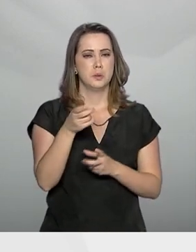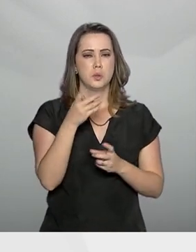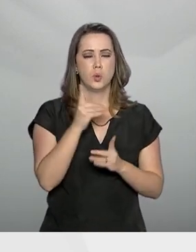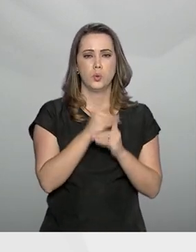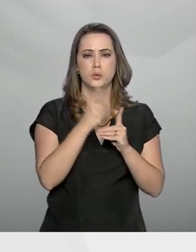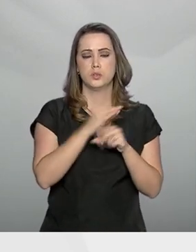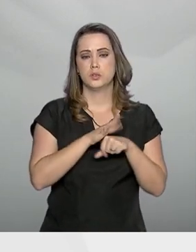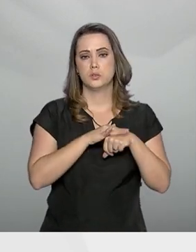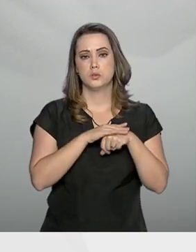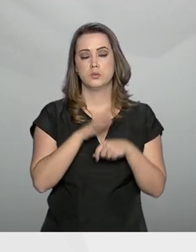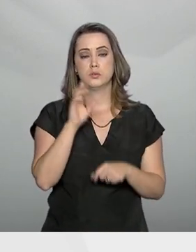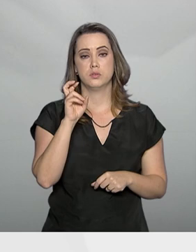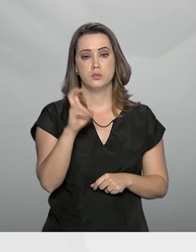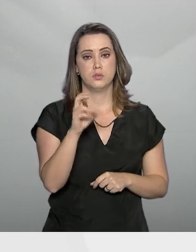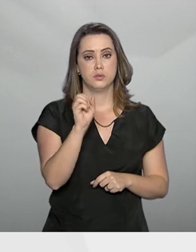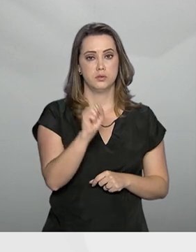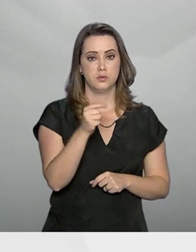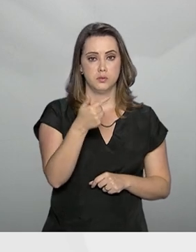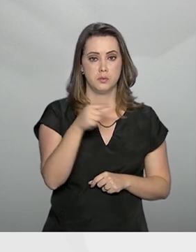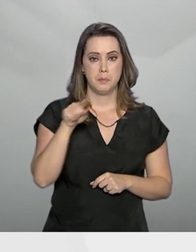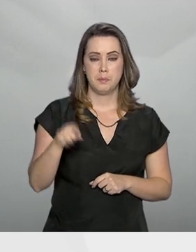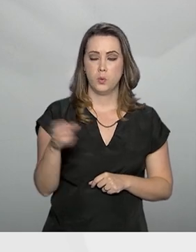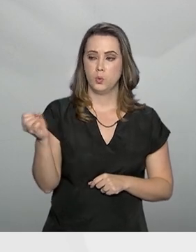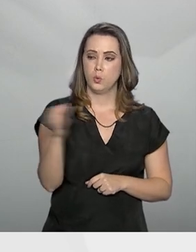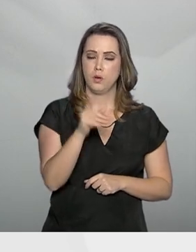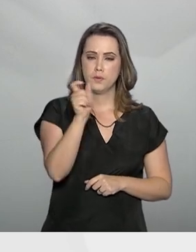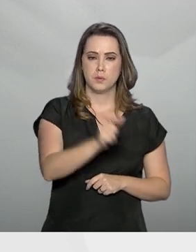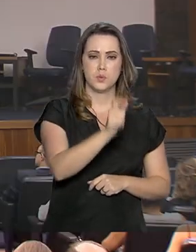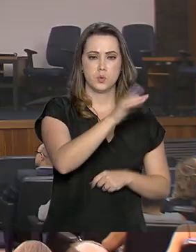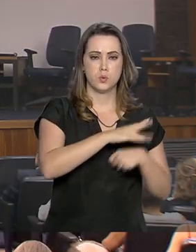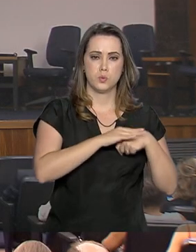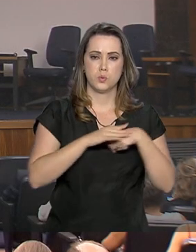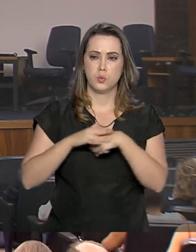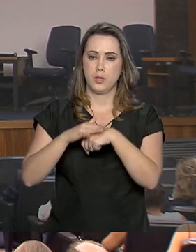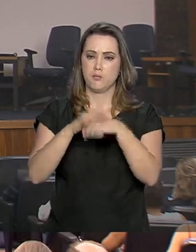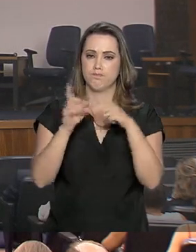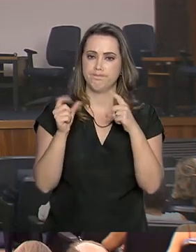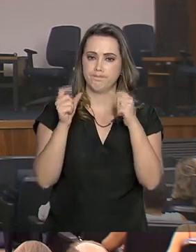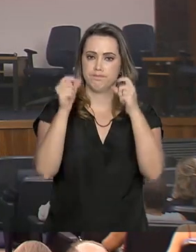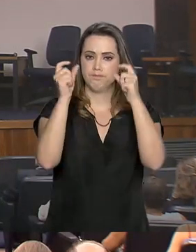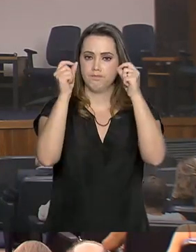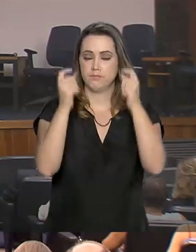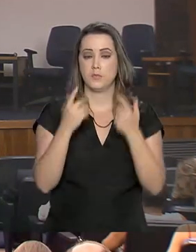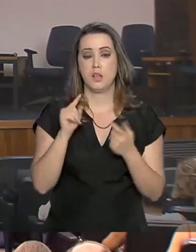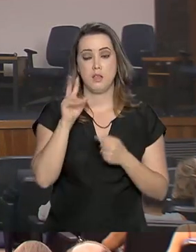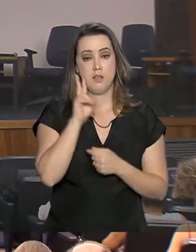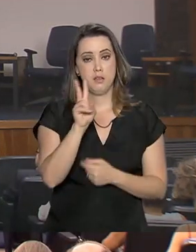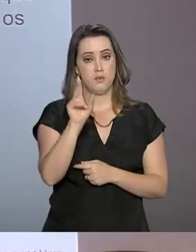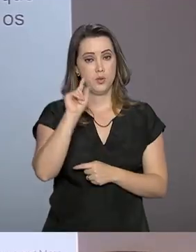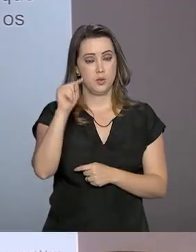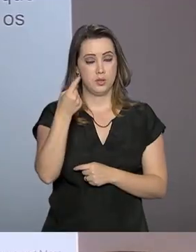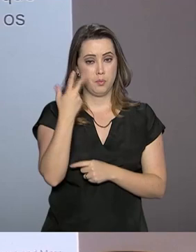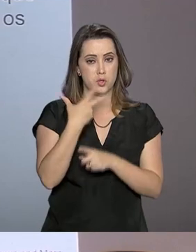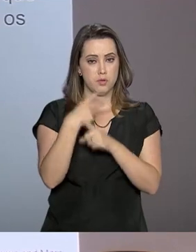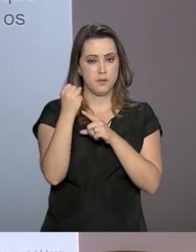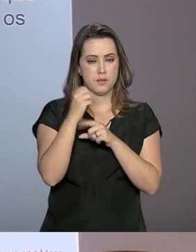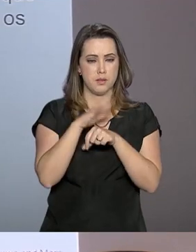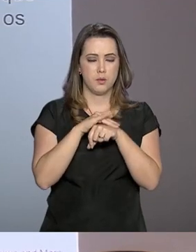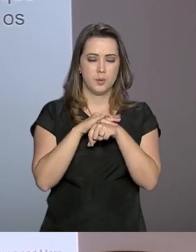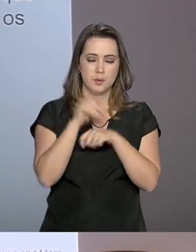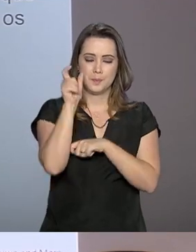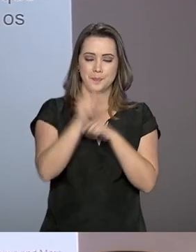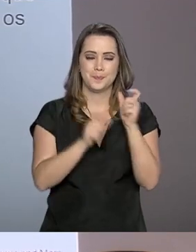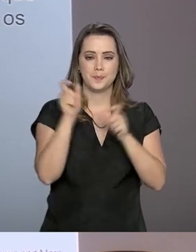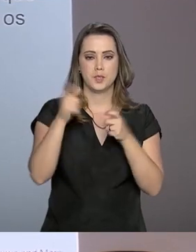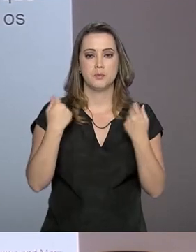diagnosticados 582 mil novos casos de câncer. A pesquisa revelou que, depois de superar a doença, os